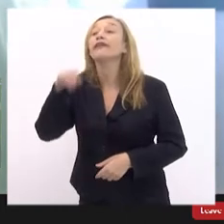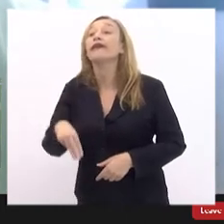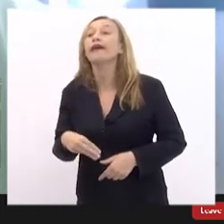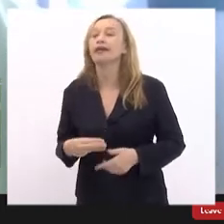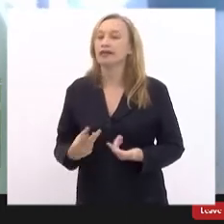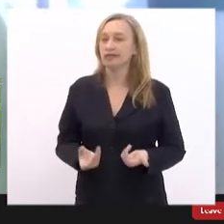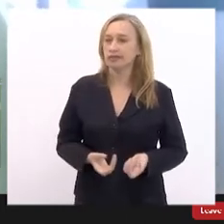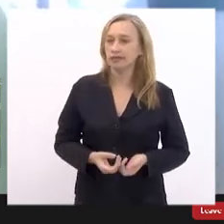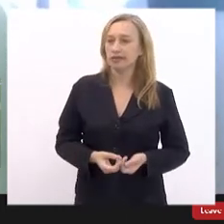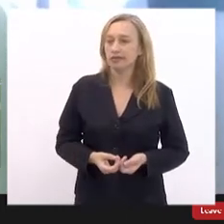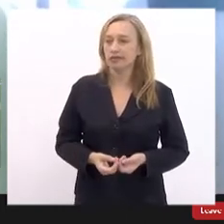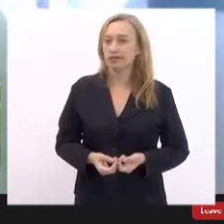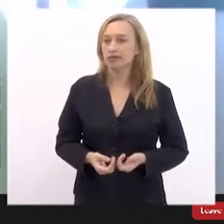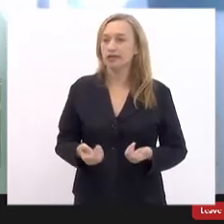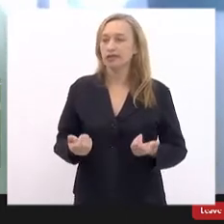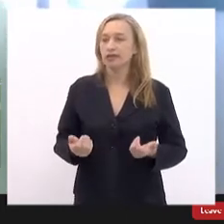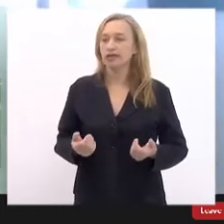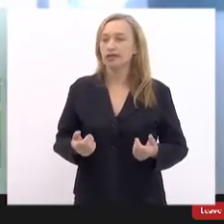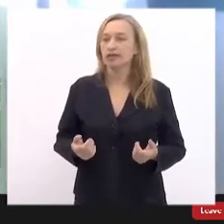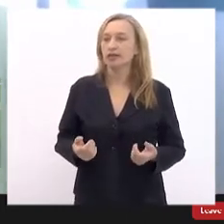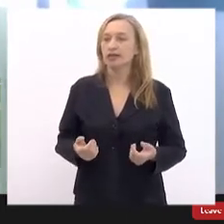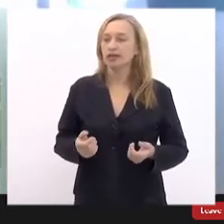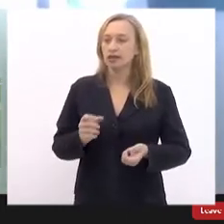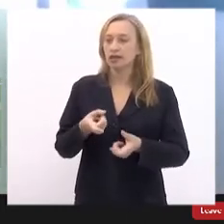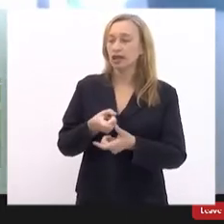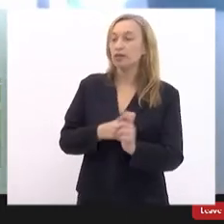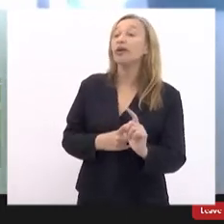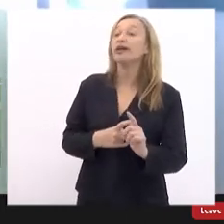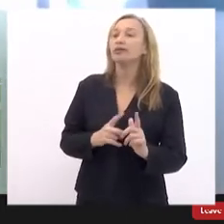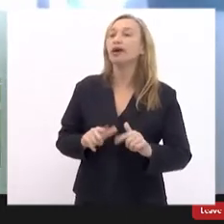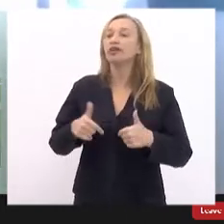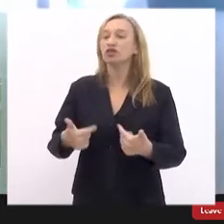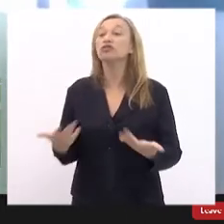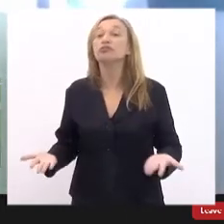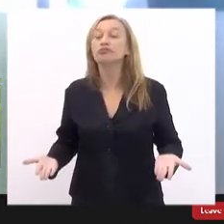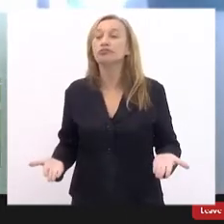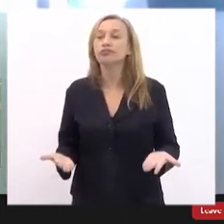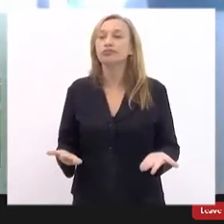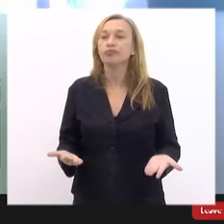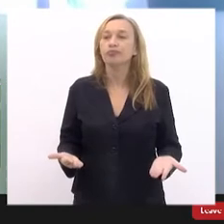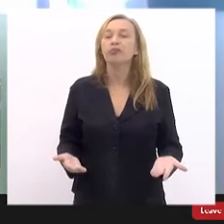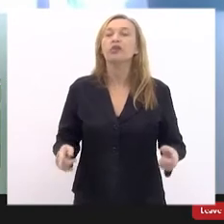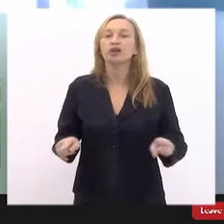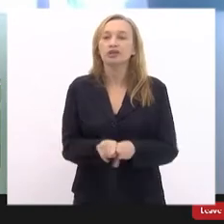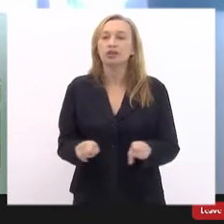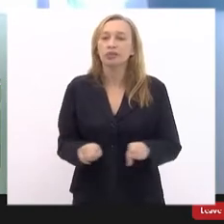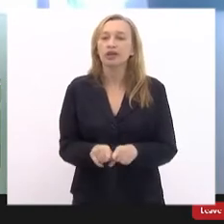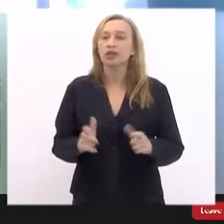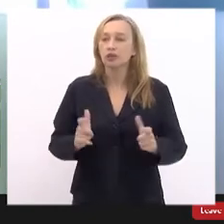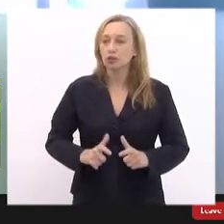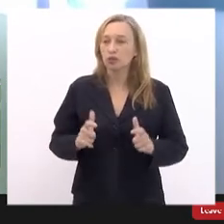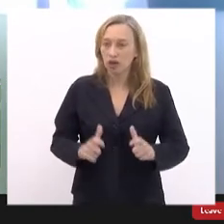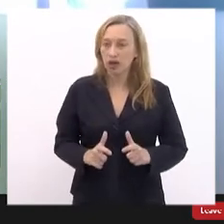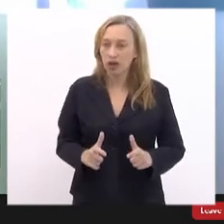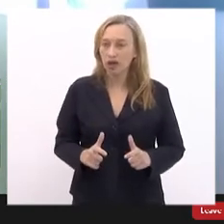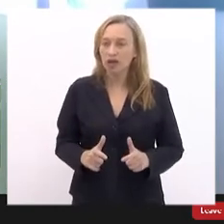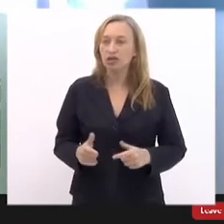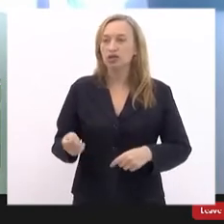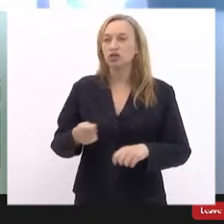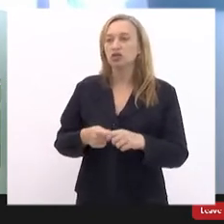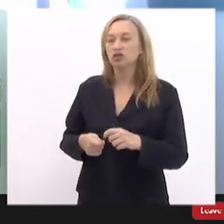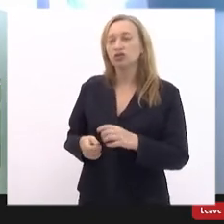depende o passo seguinte. Também a questão da cessão dos espaços físicos para